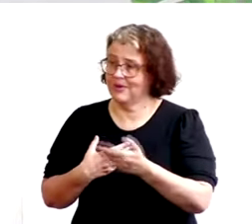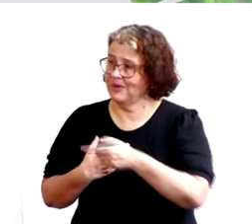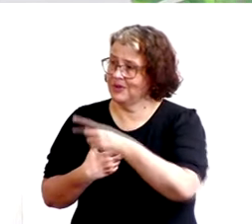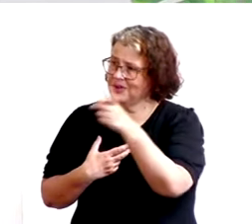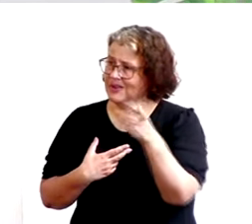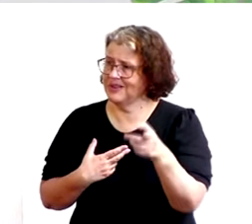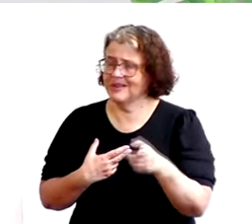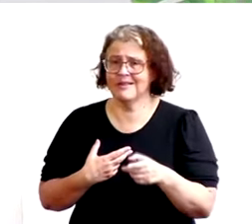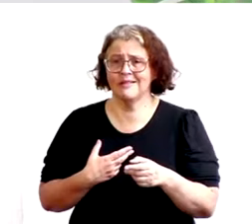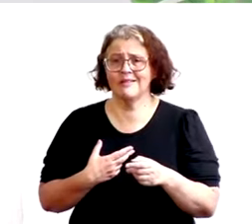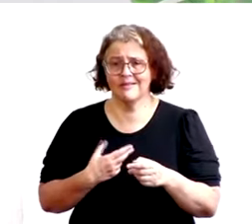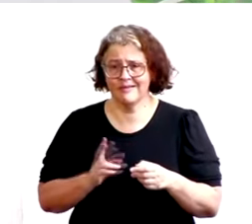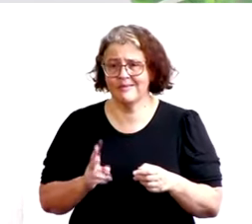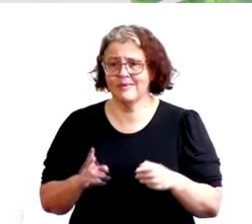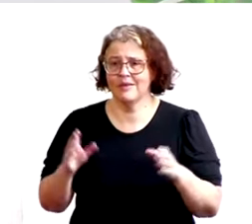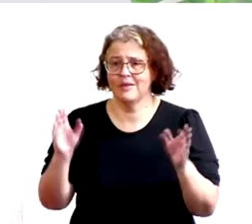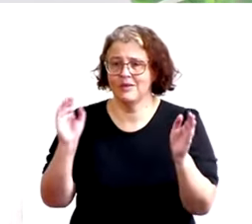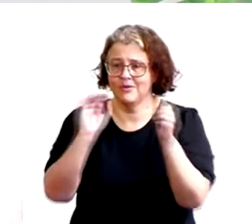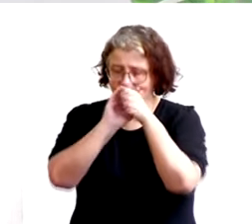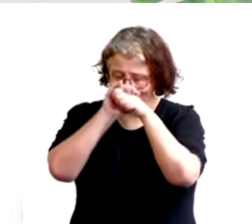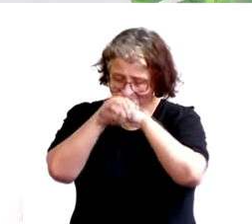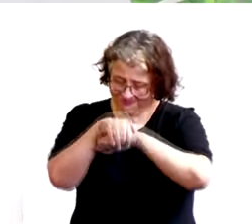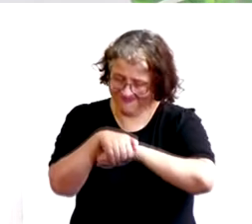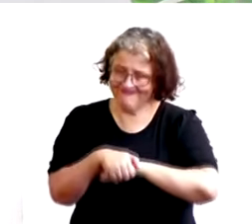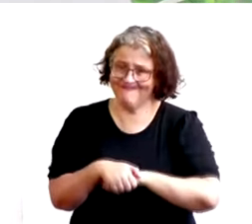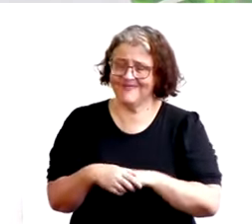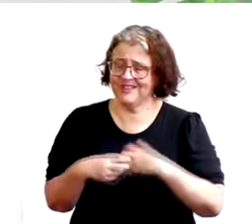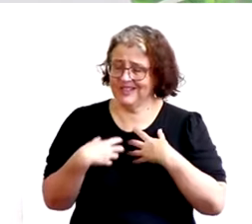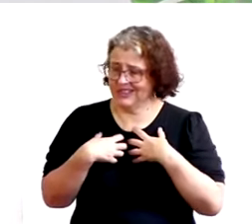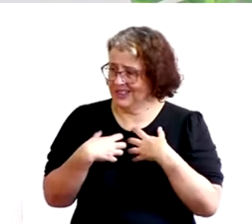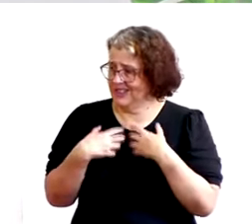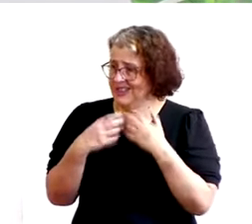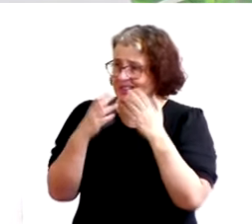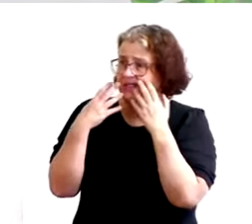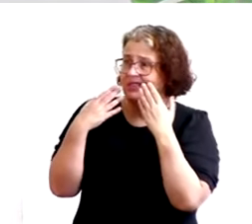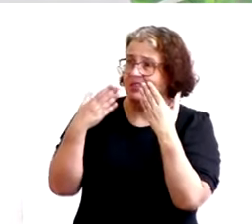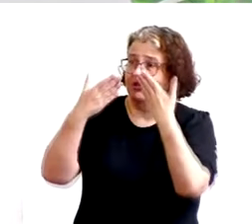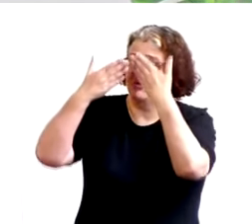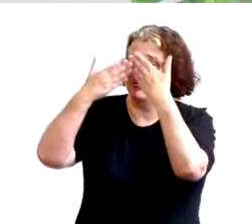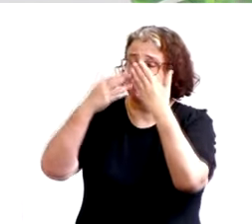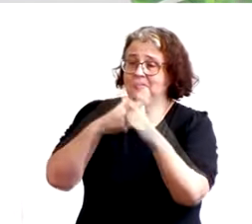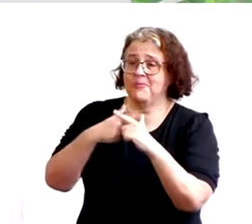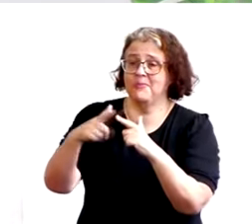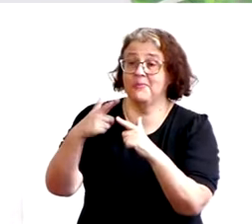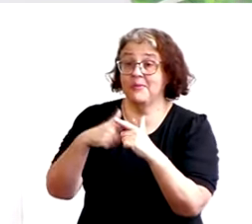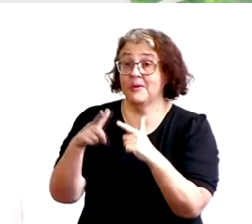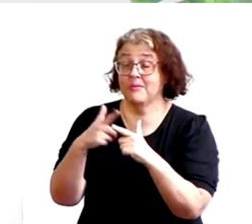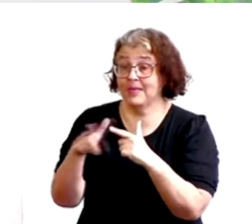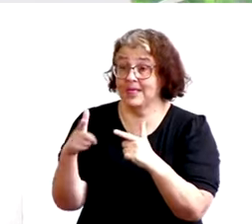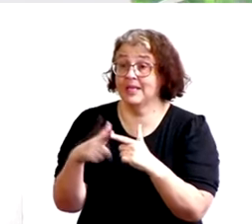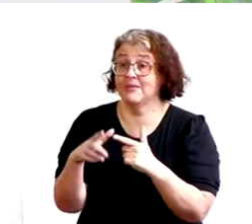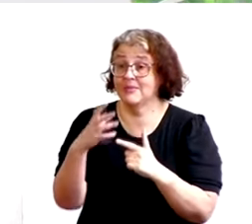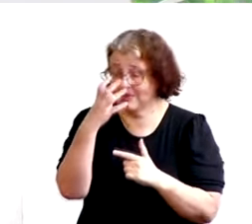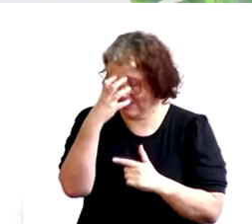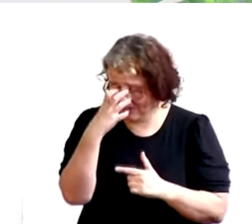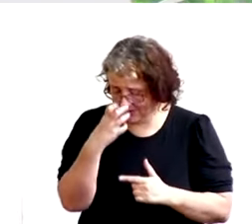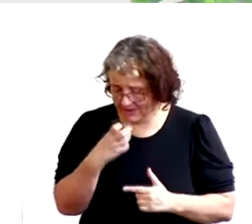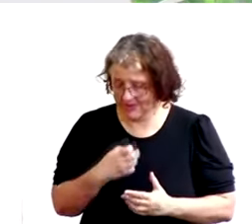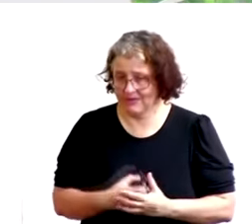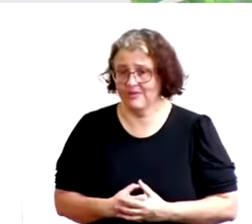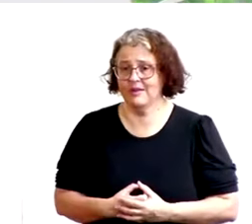escuros por noites sombrias e alguns até podem sentir